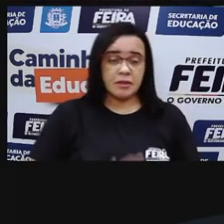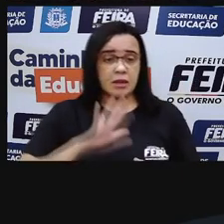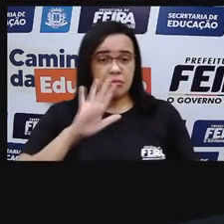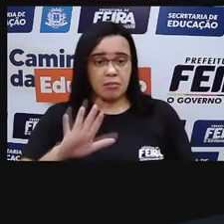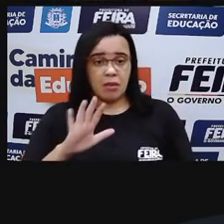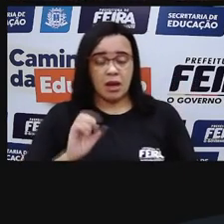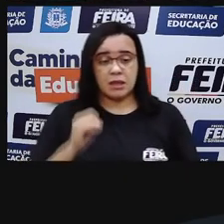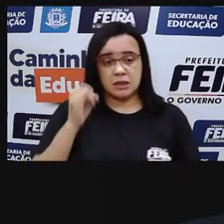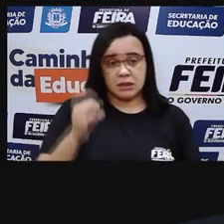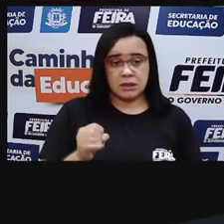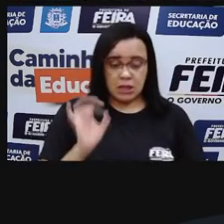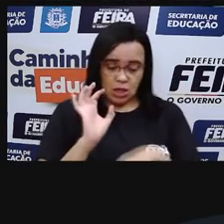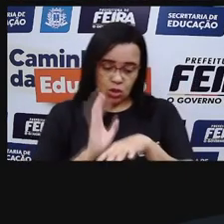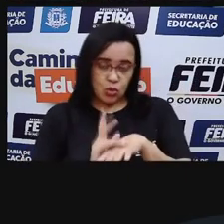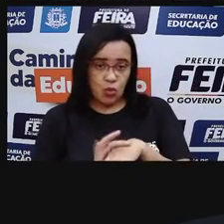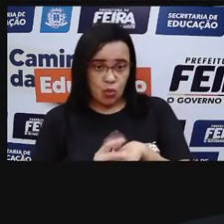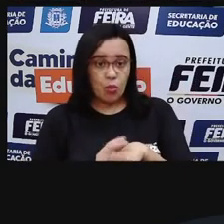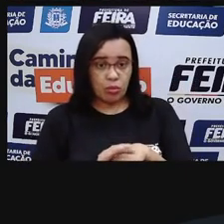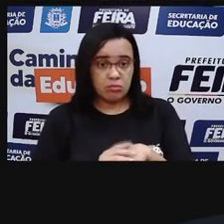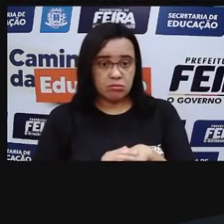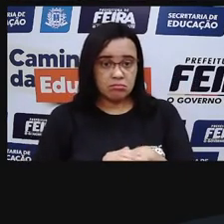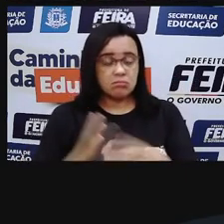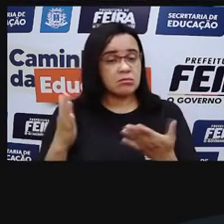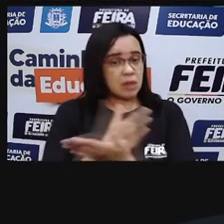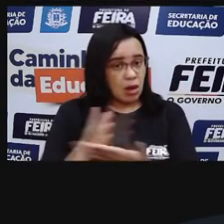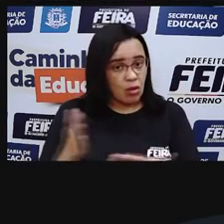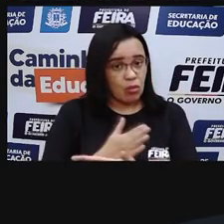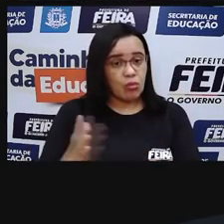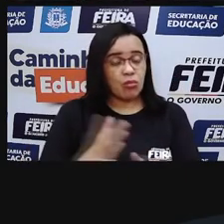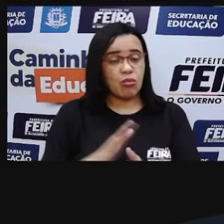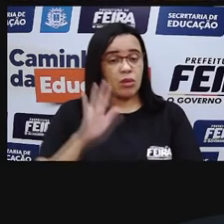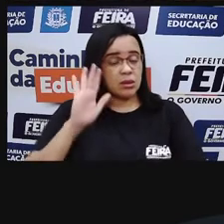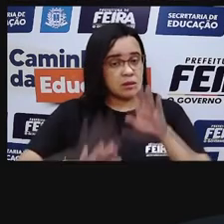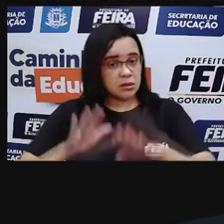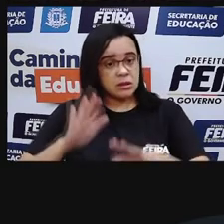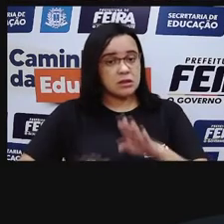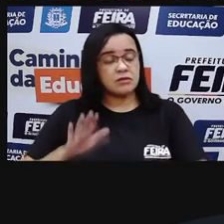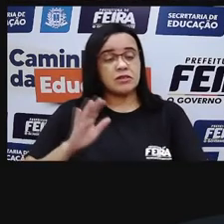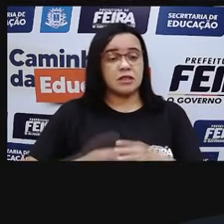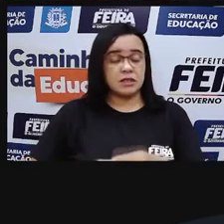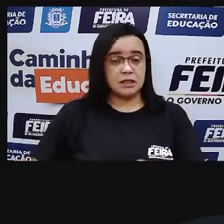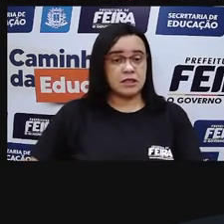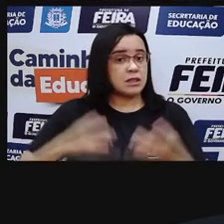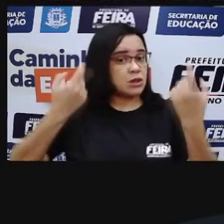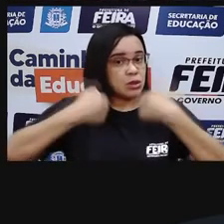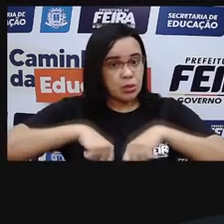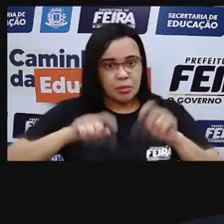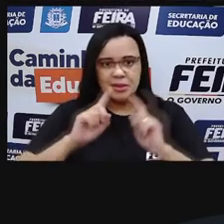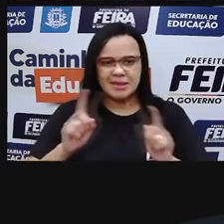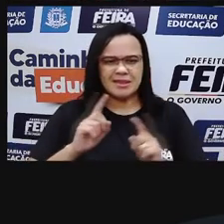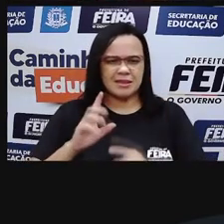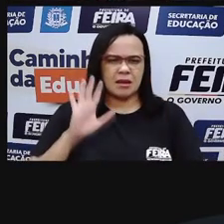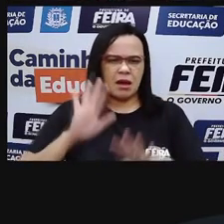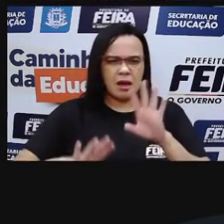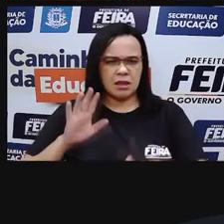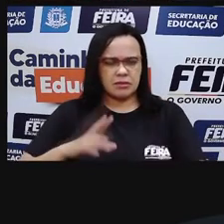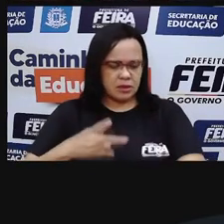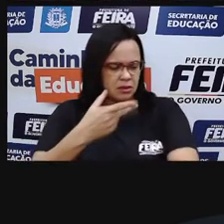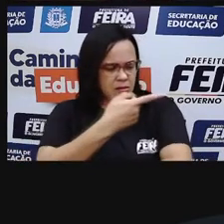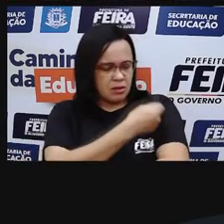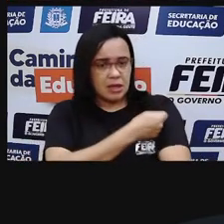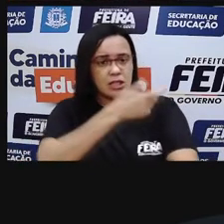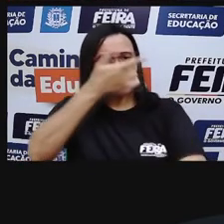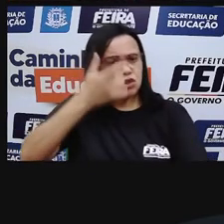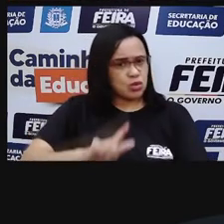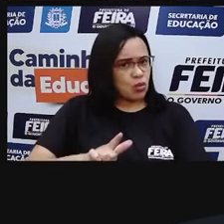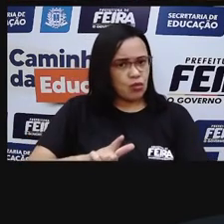for imunizado, tomar uma vacina contra elas, não vai precisar ter uma reimunização, né? A gente não vai precisar